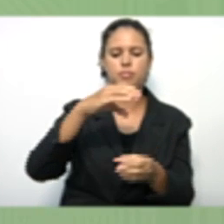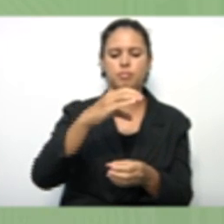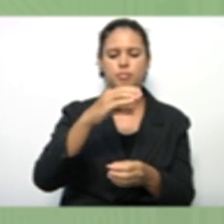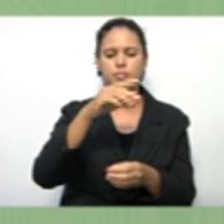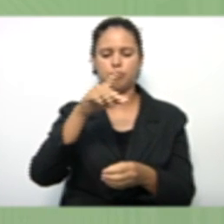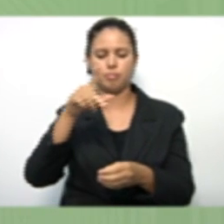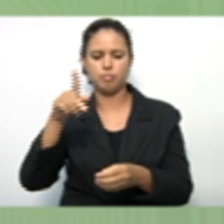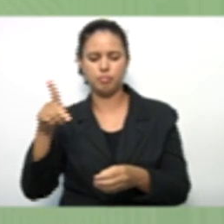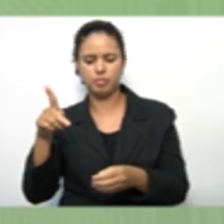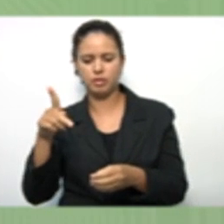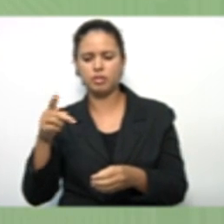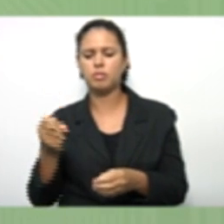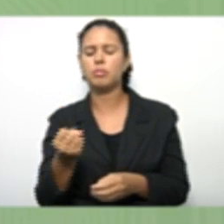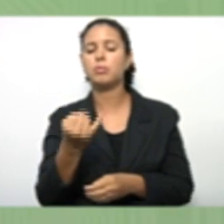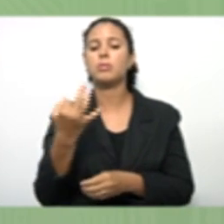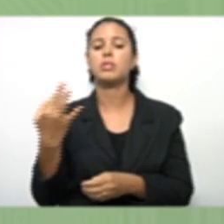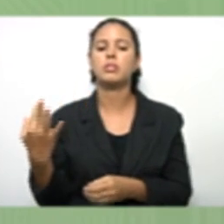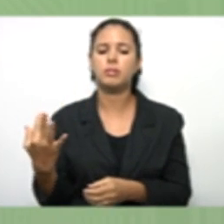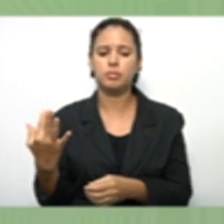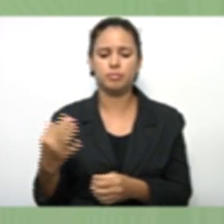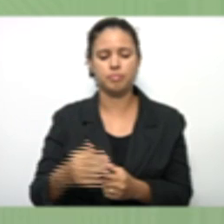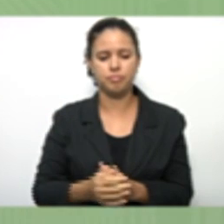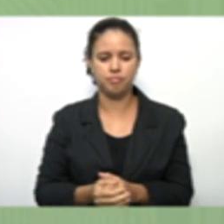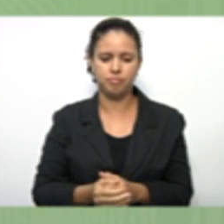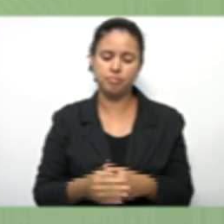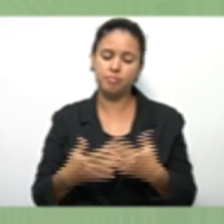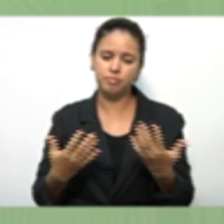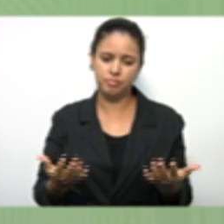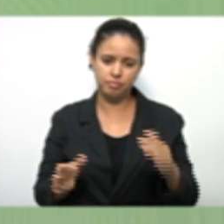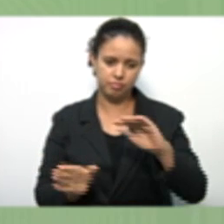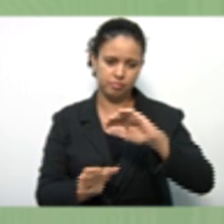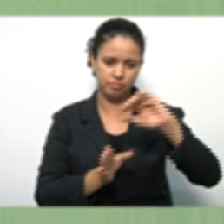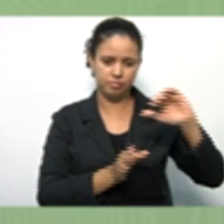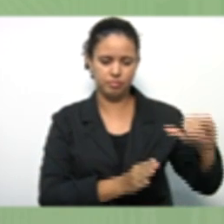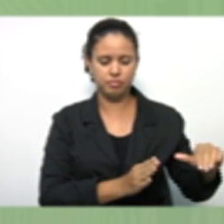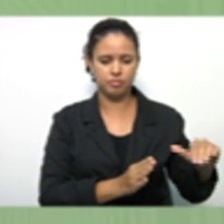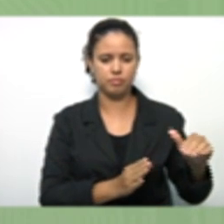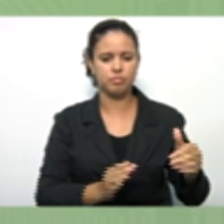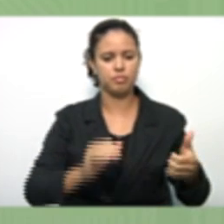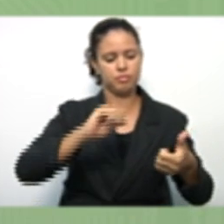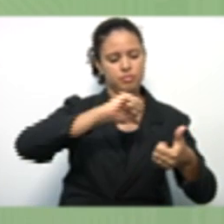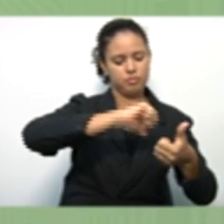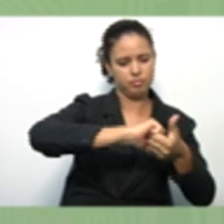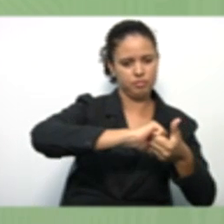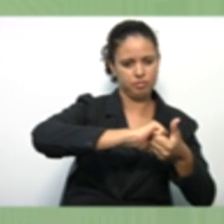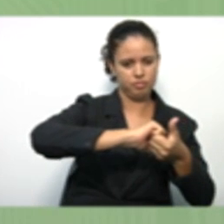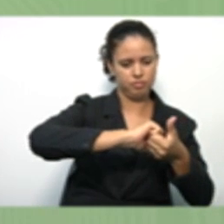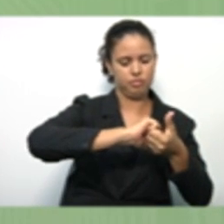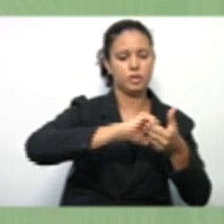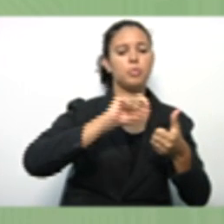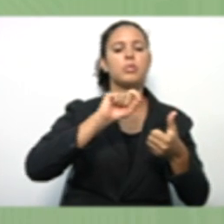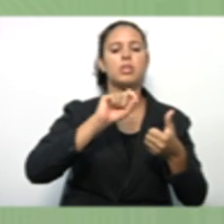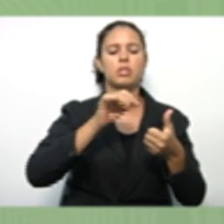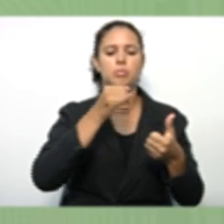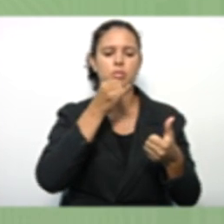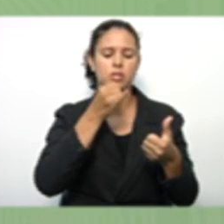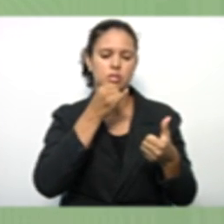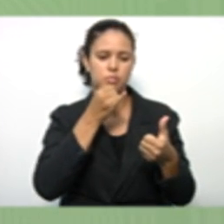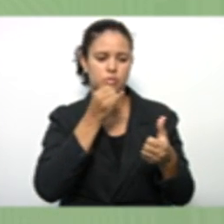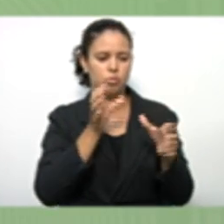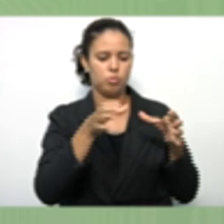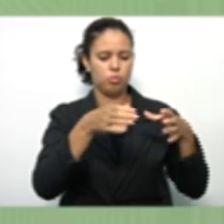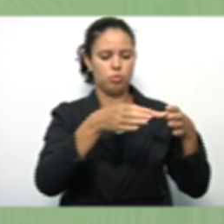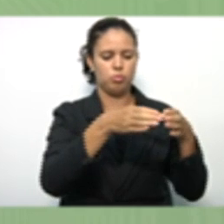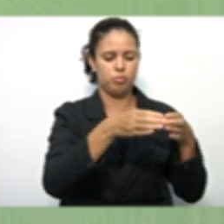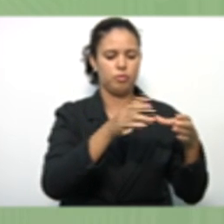Exatamente. Portanto, se a parte qualitativa ela dá um nome, lembra dos veículos que eu falei? Que ele falava o quê? Veículos,